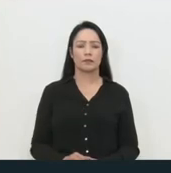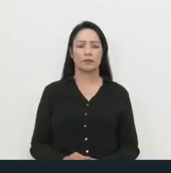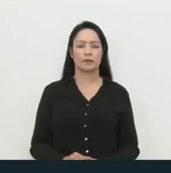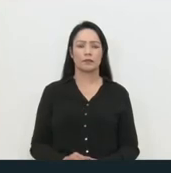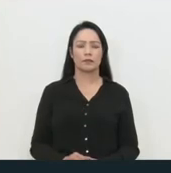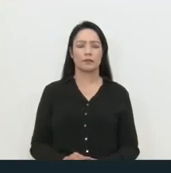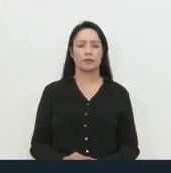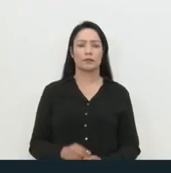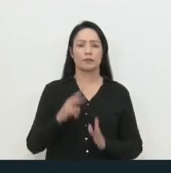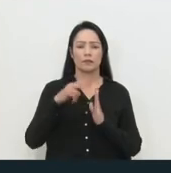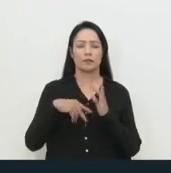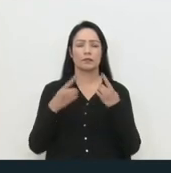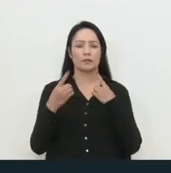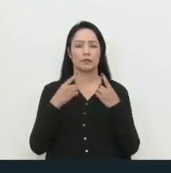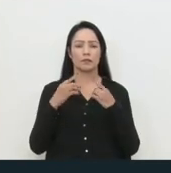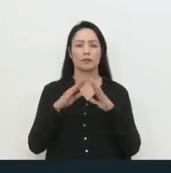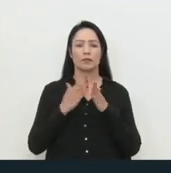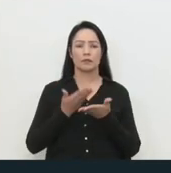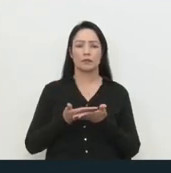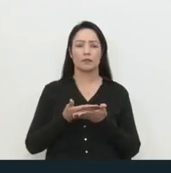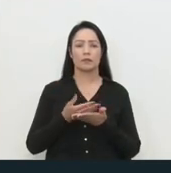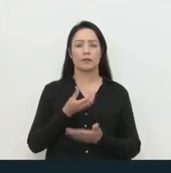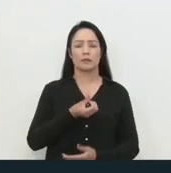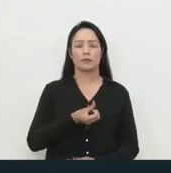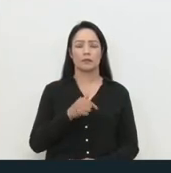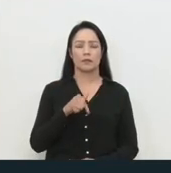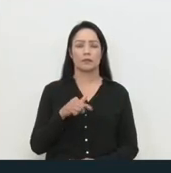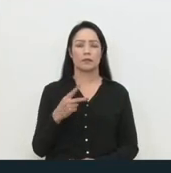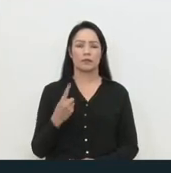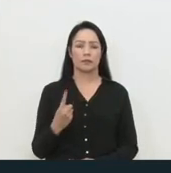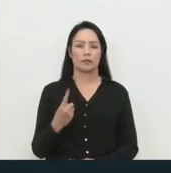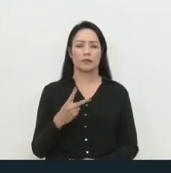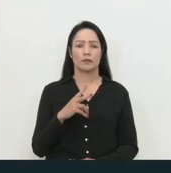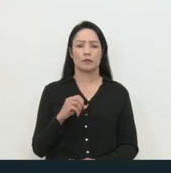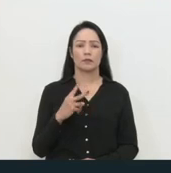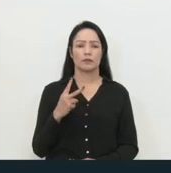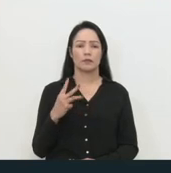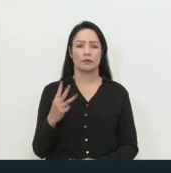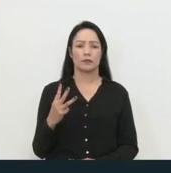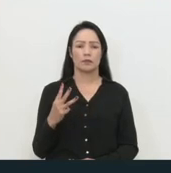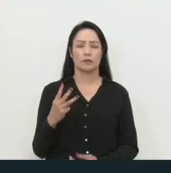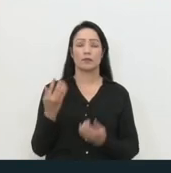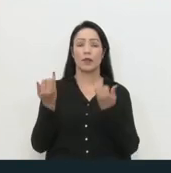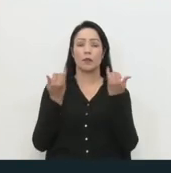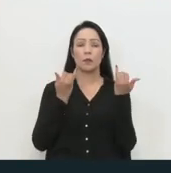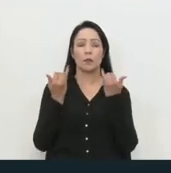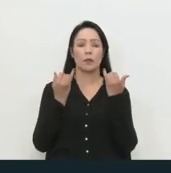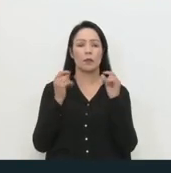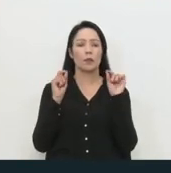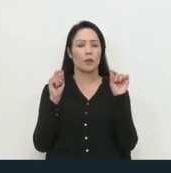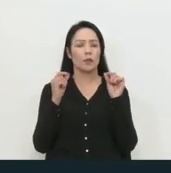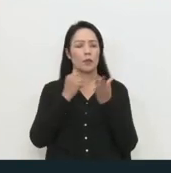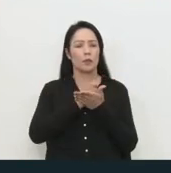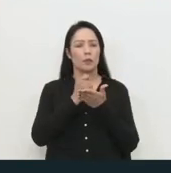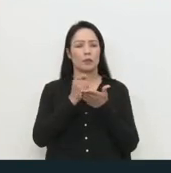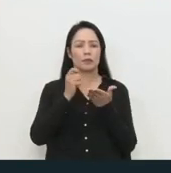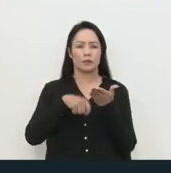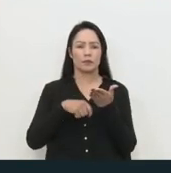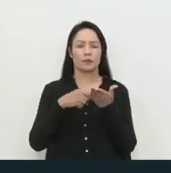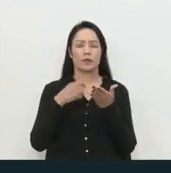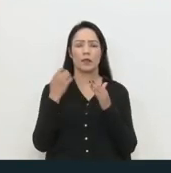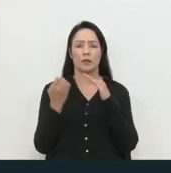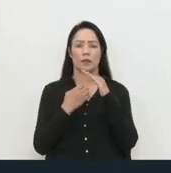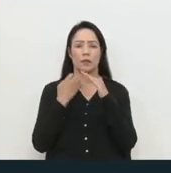leitura discursões e votação do requerimento 671 de 2023 informações sobre o contrato entre as empresas